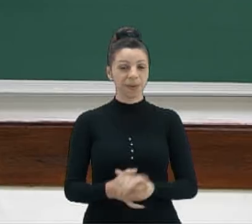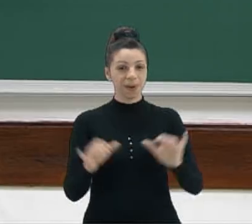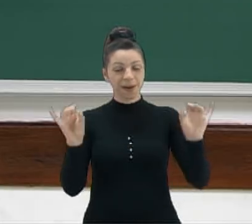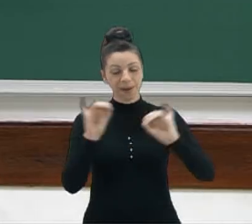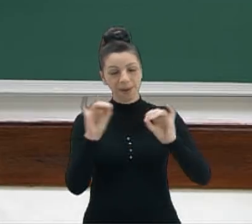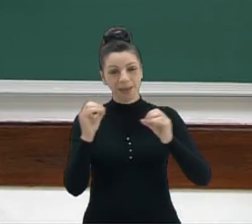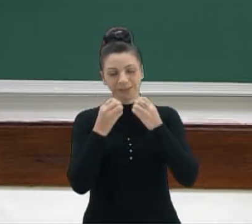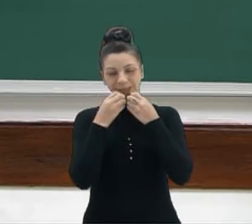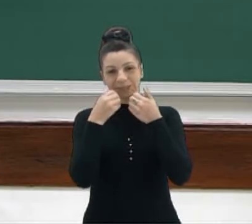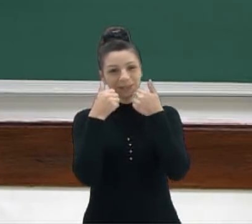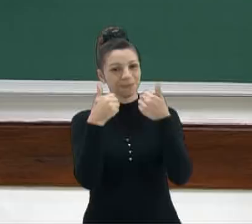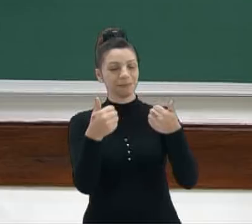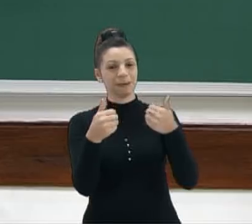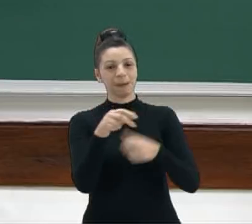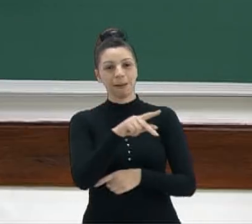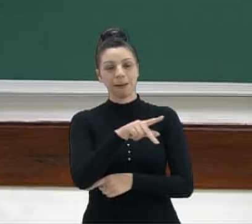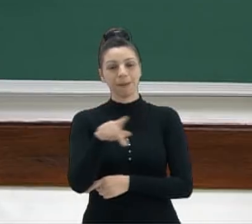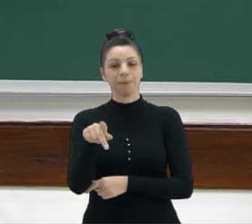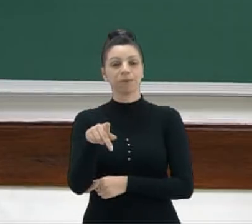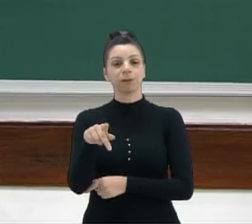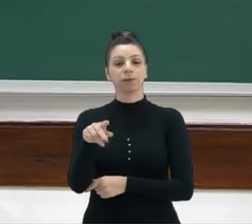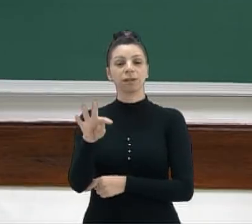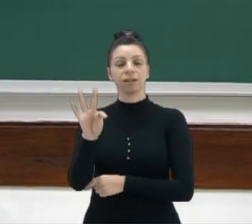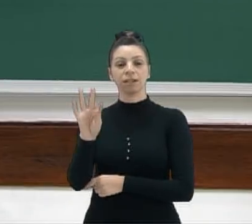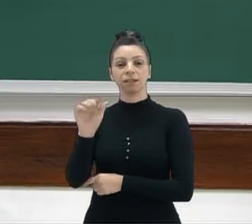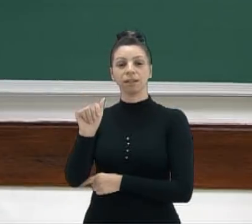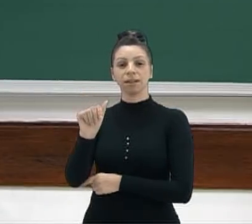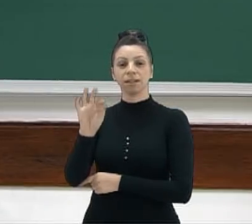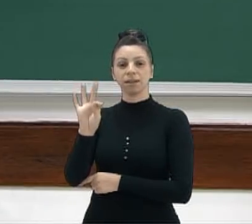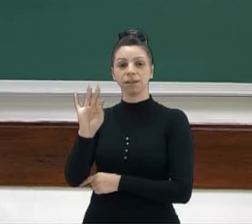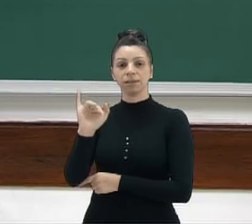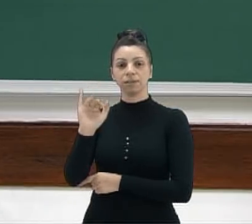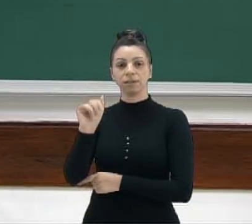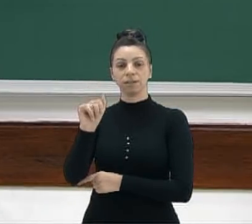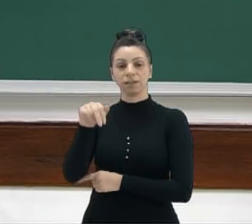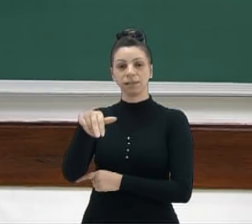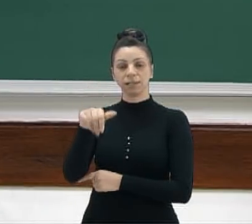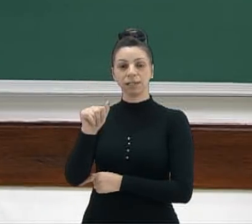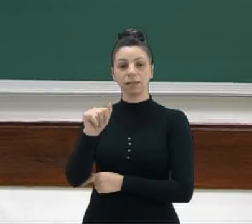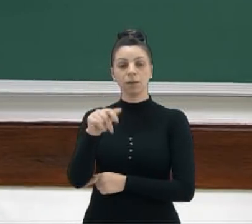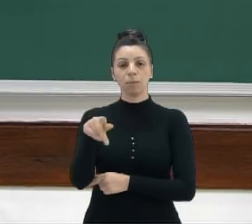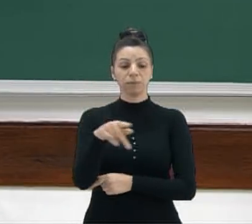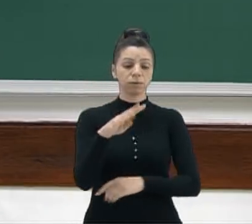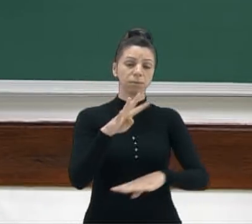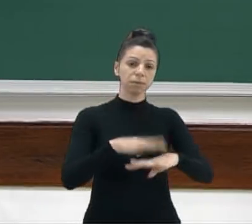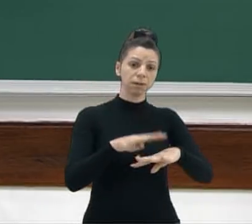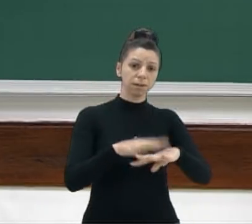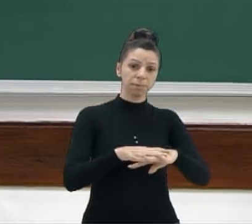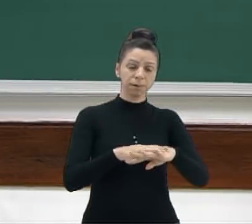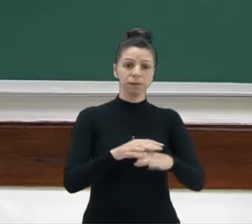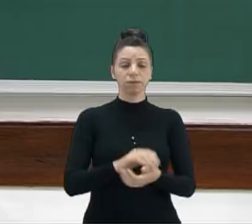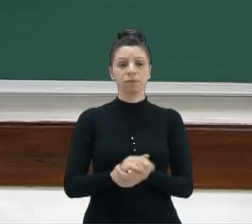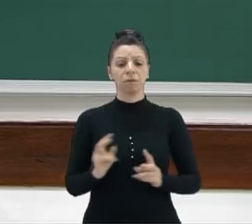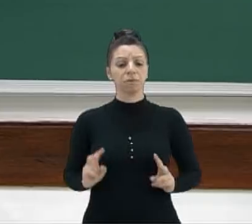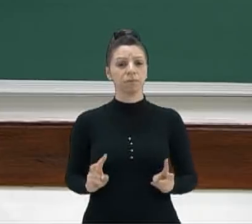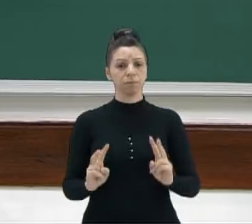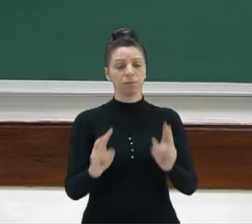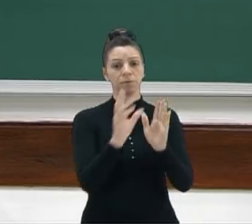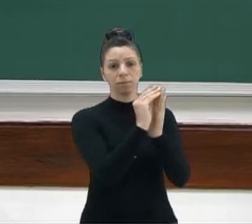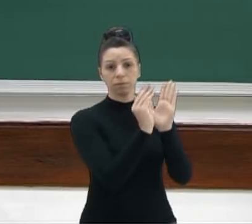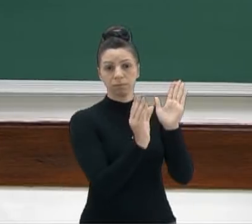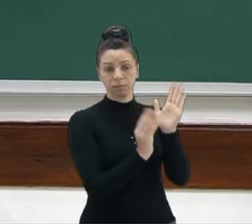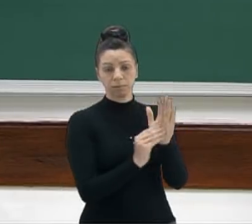Olá, tudo bem? O meu nome é Tatiana, eu sou professora de matemática e nós estamos aqui para dar continuidade aos conteúdos